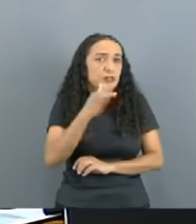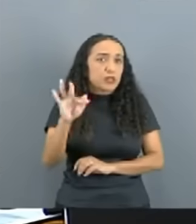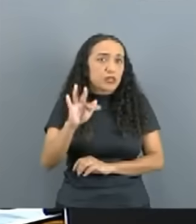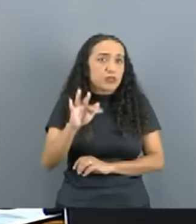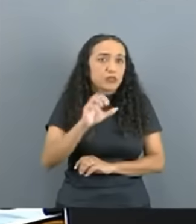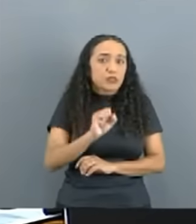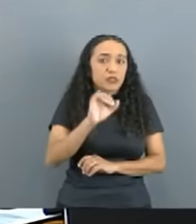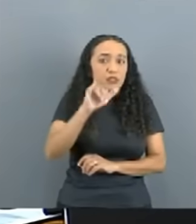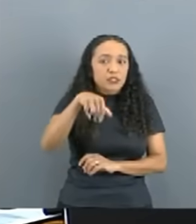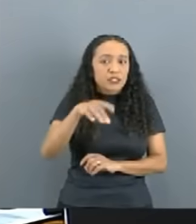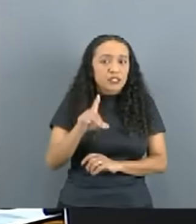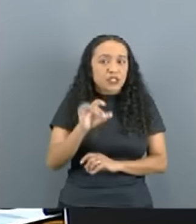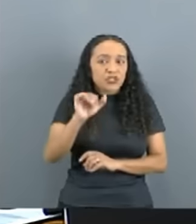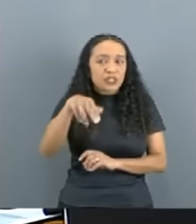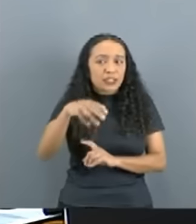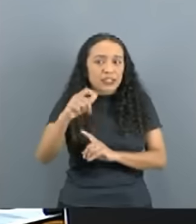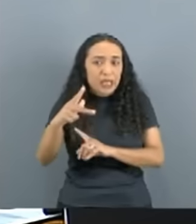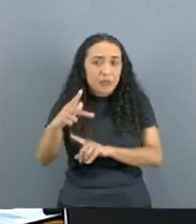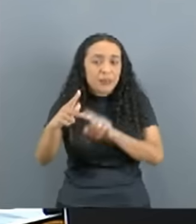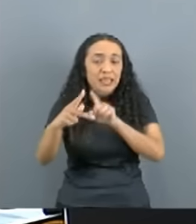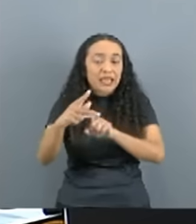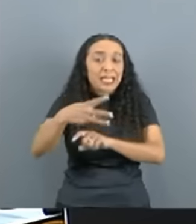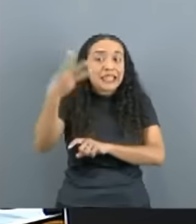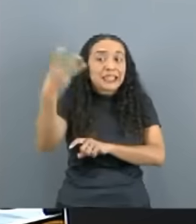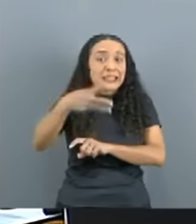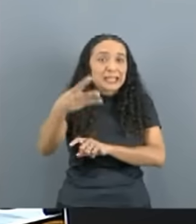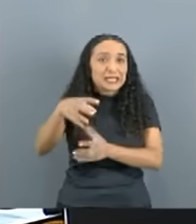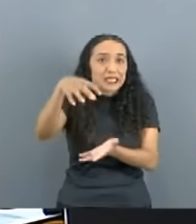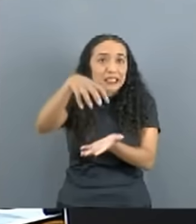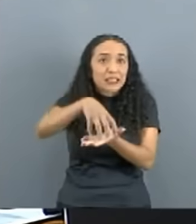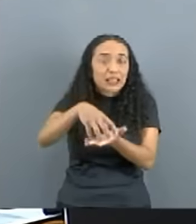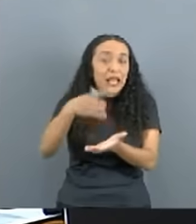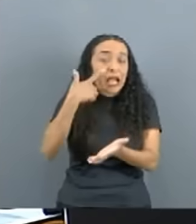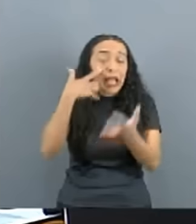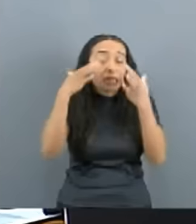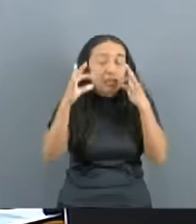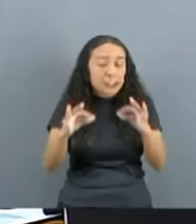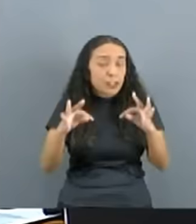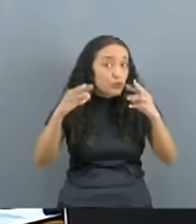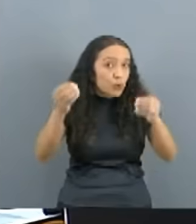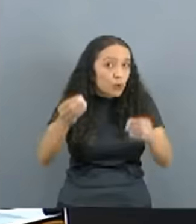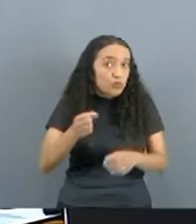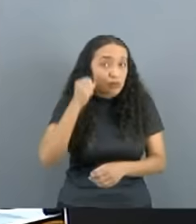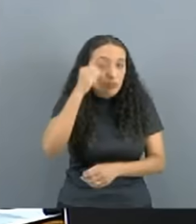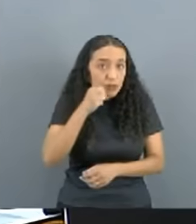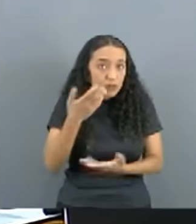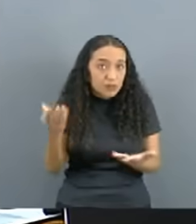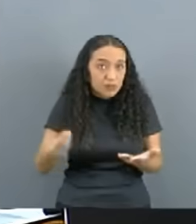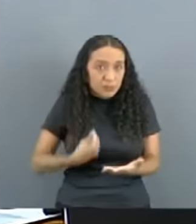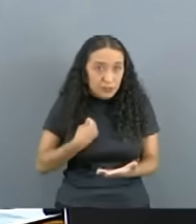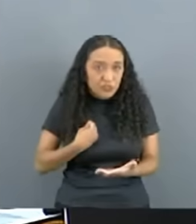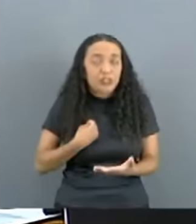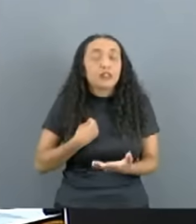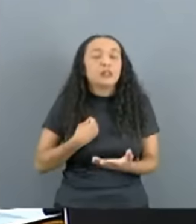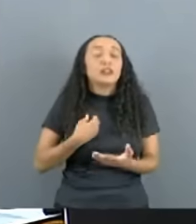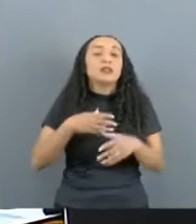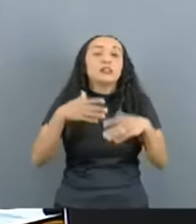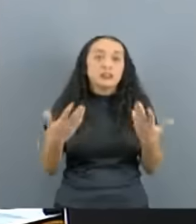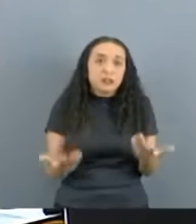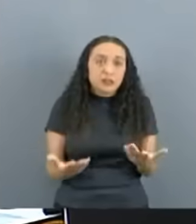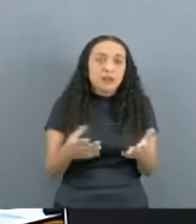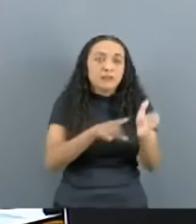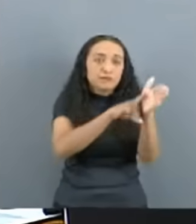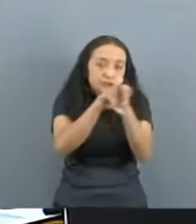Sindinap aparece como a terceira entidade, atenção, senadores, senadoras. De acordo com